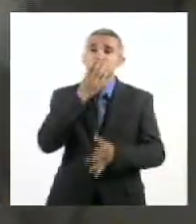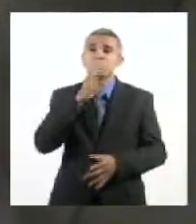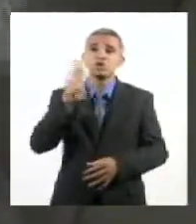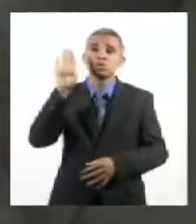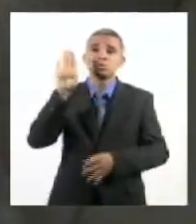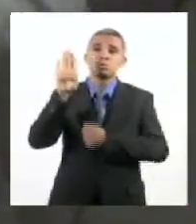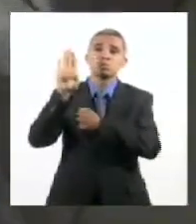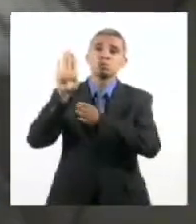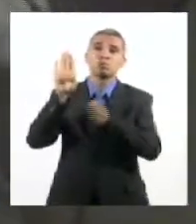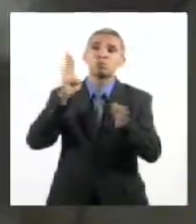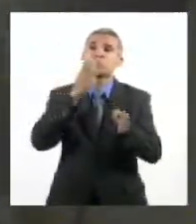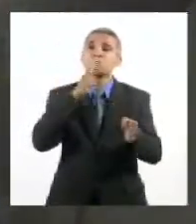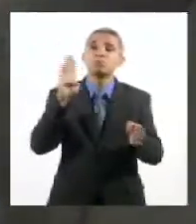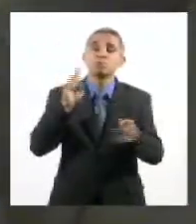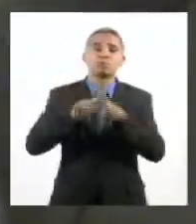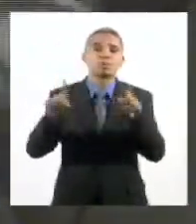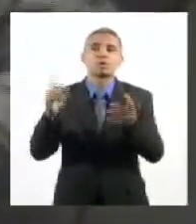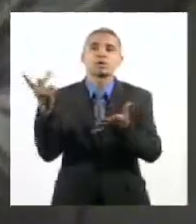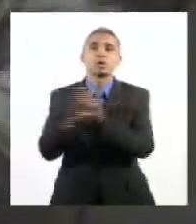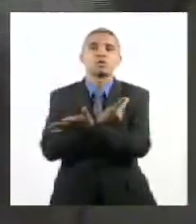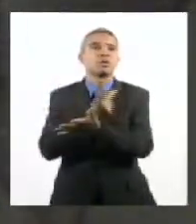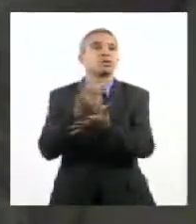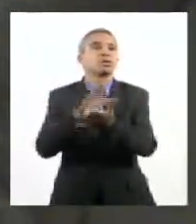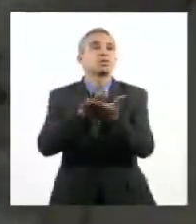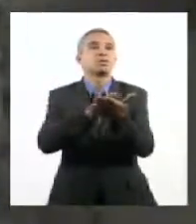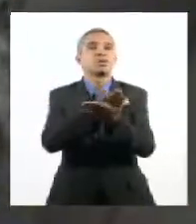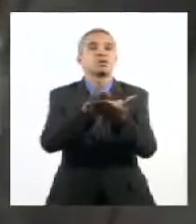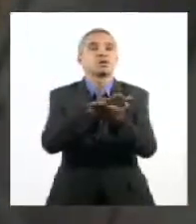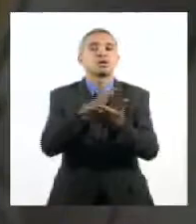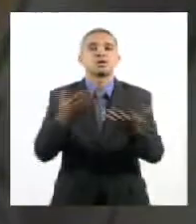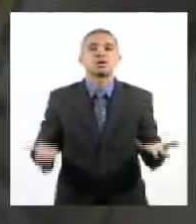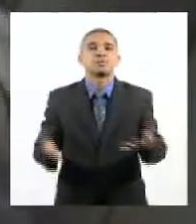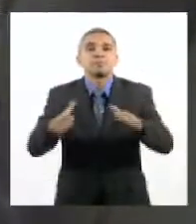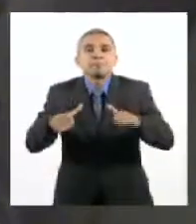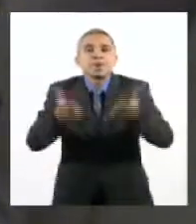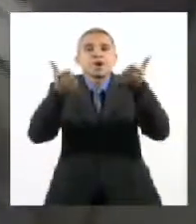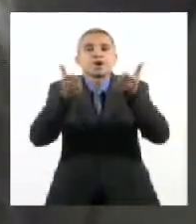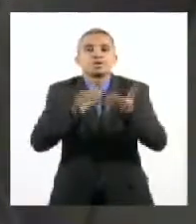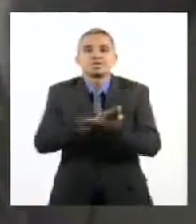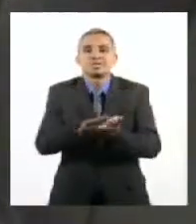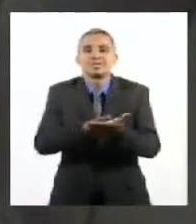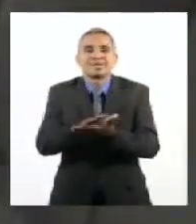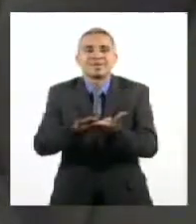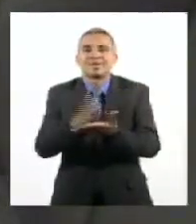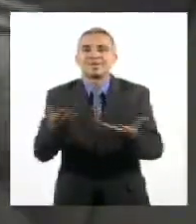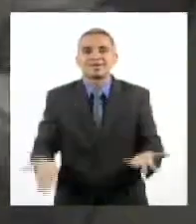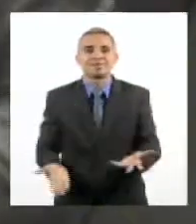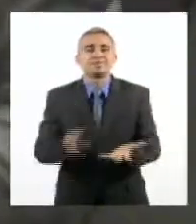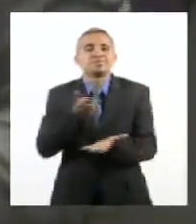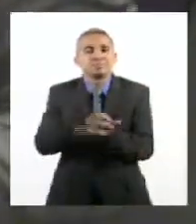nada, absolutamente nada de melhoria. A realidade da falta de água em Timor é a